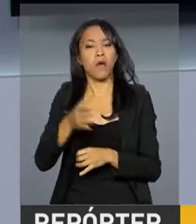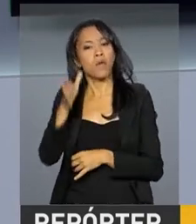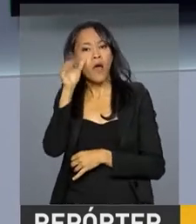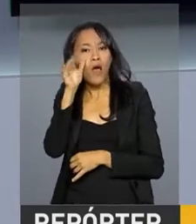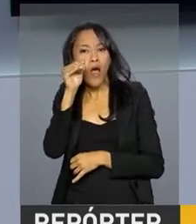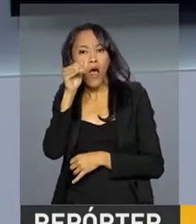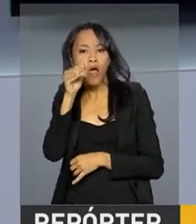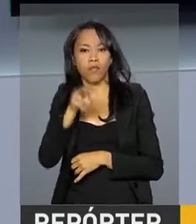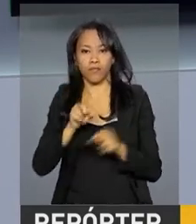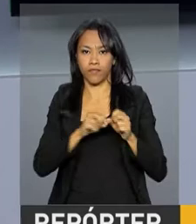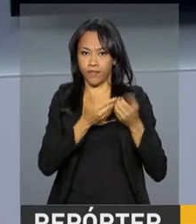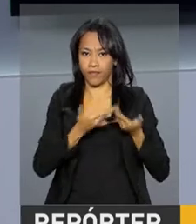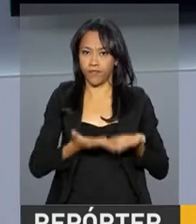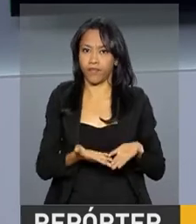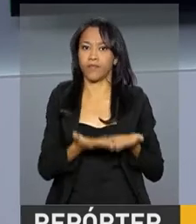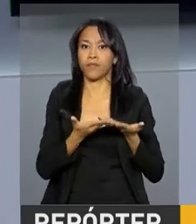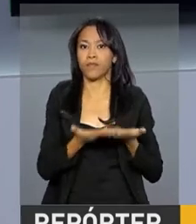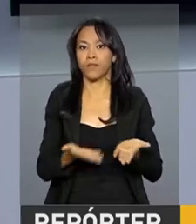estão em FIES,